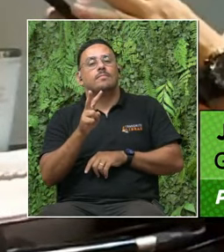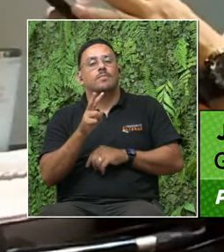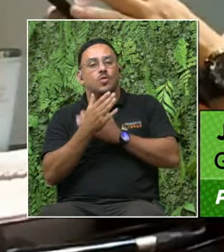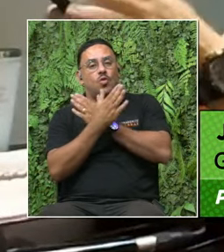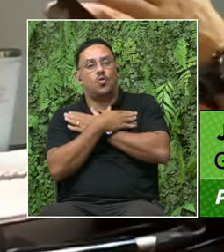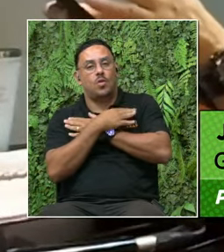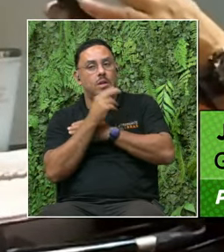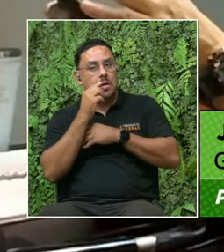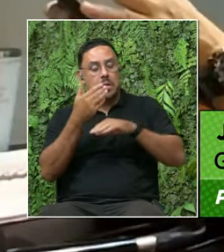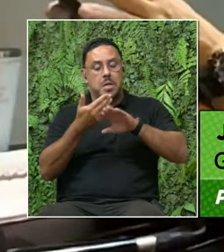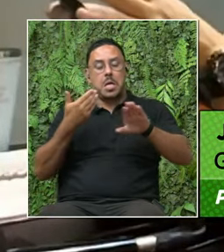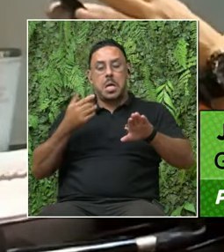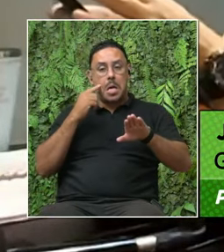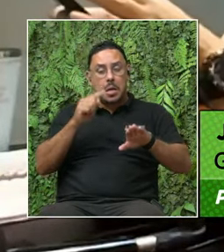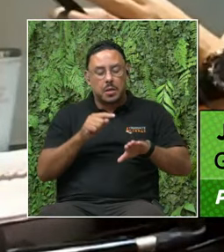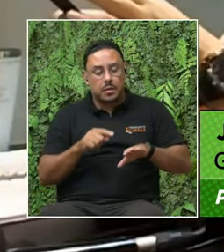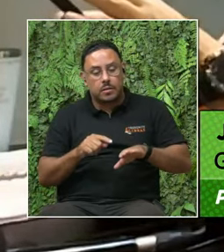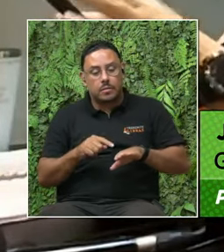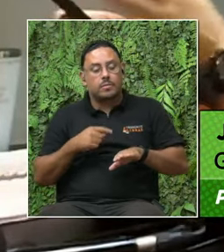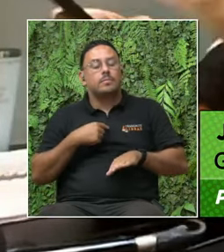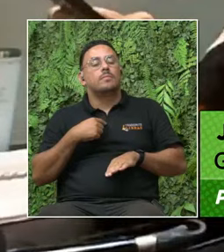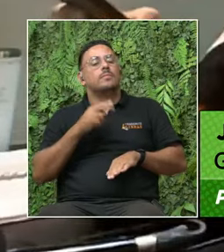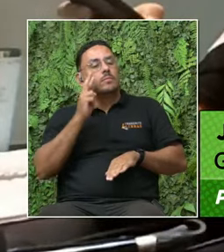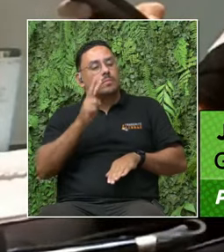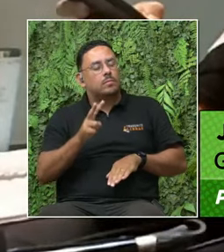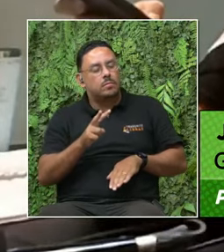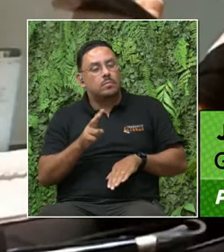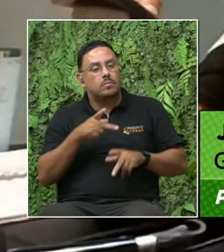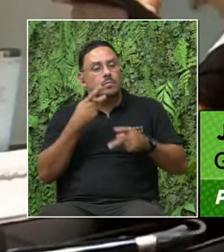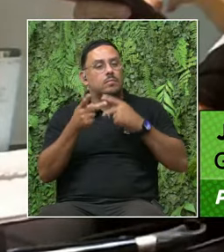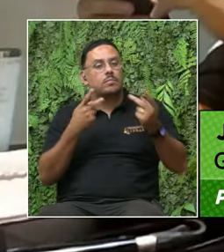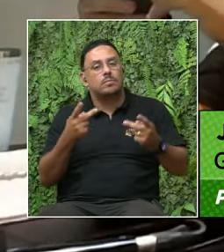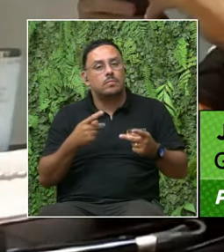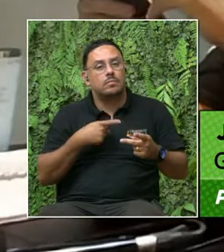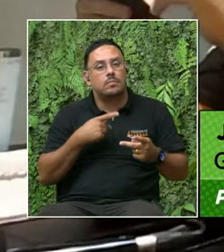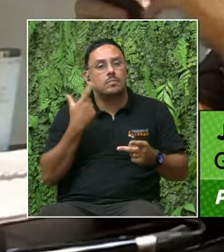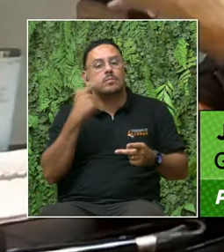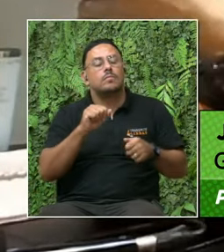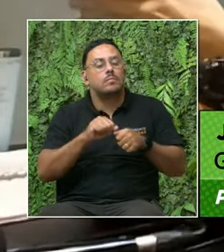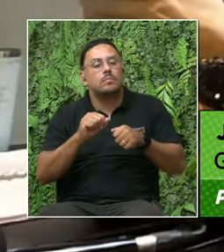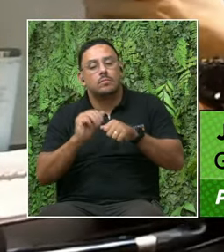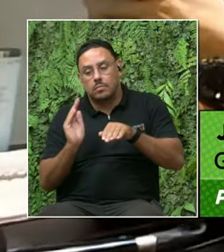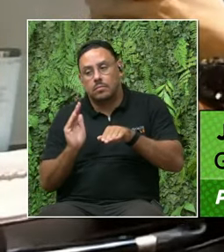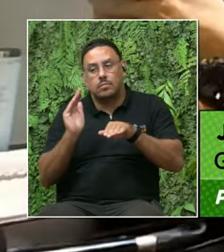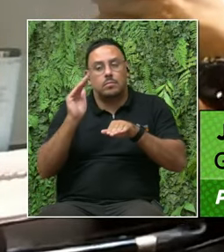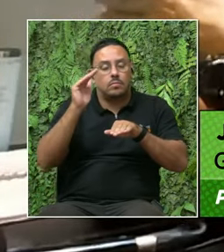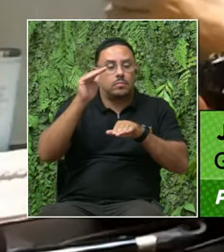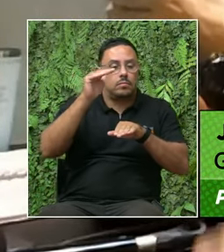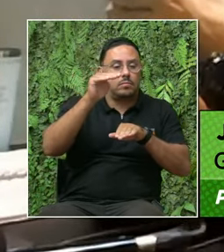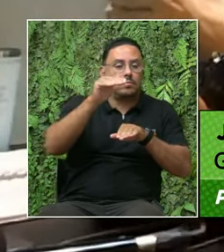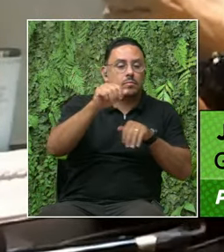cab adiantado ou foi instinto mesmo fala que aí ess